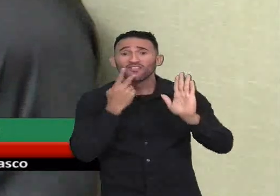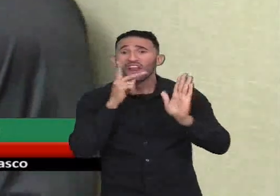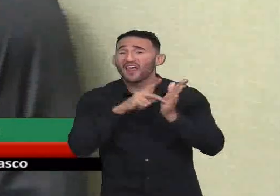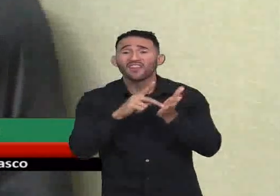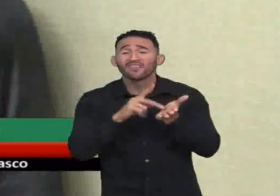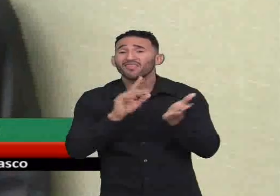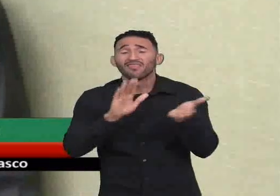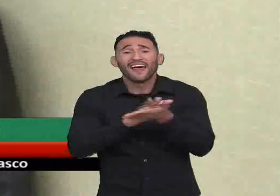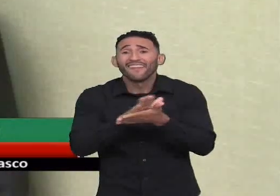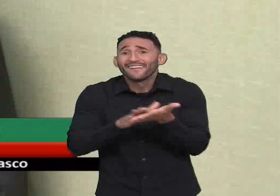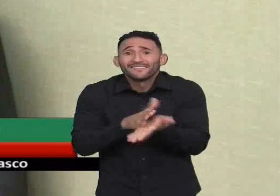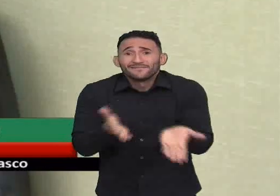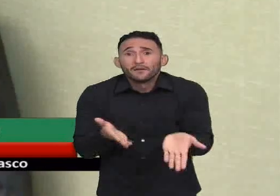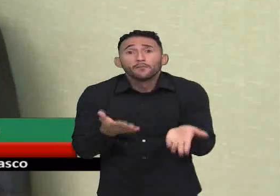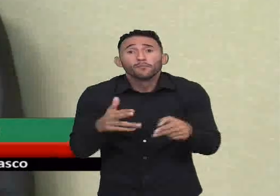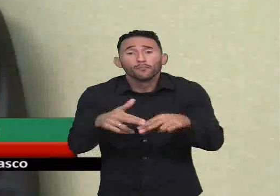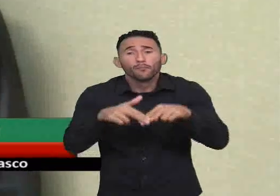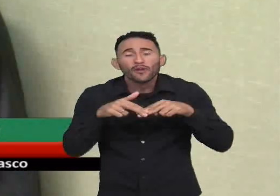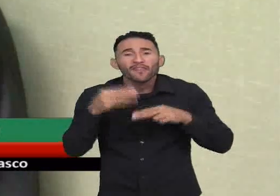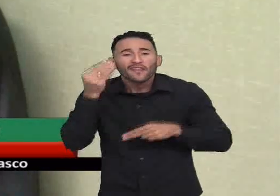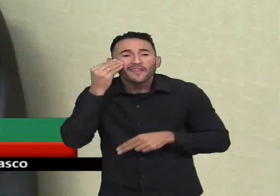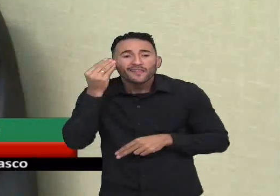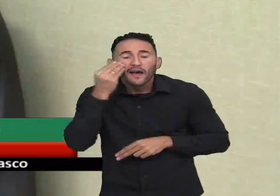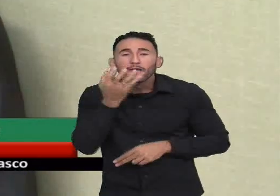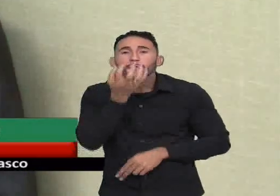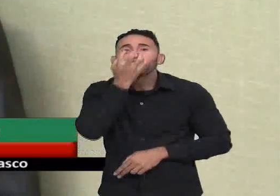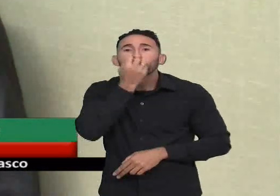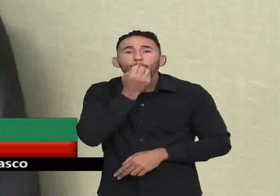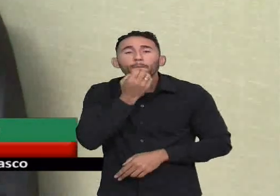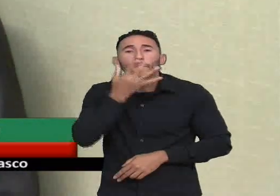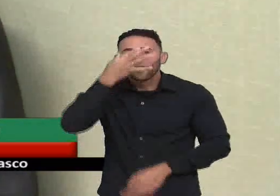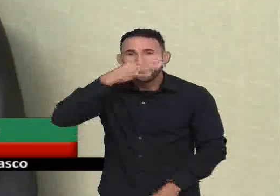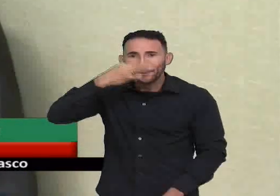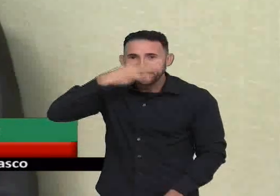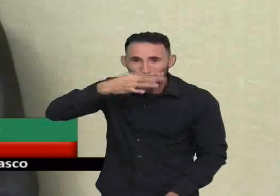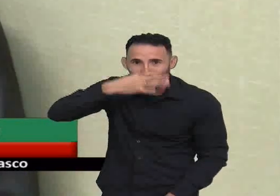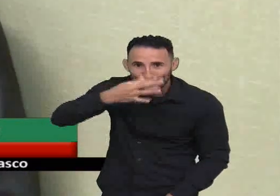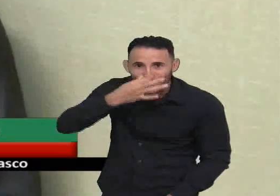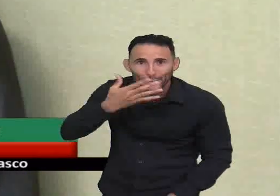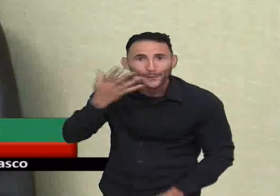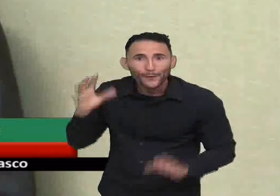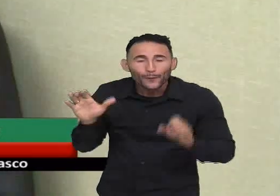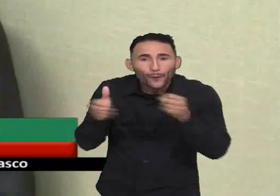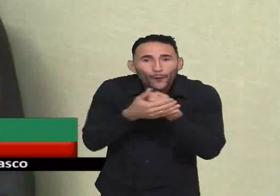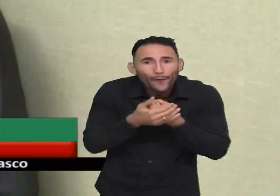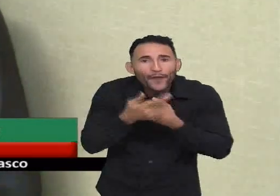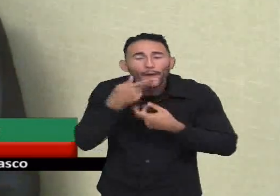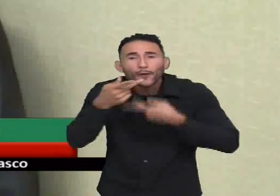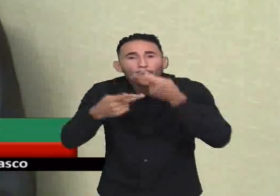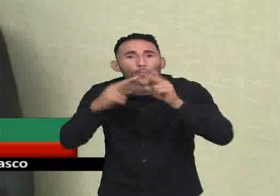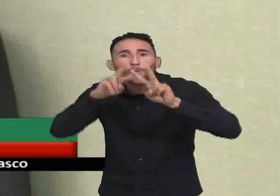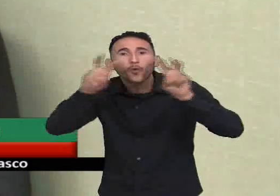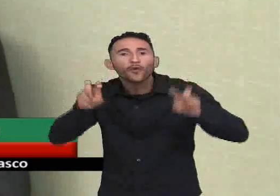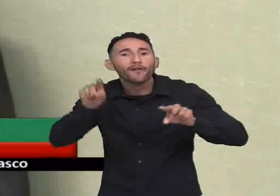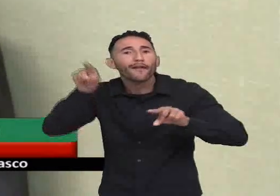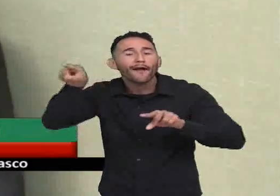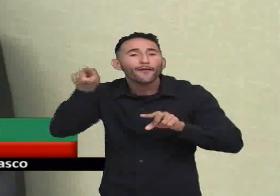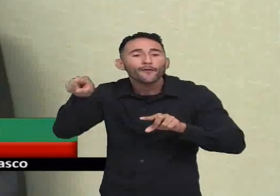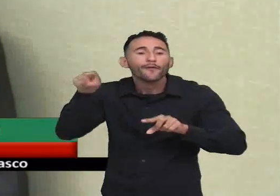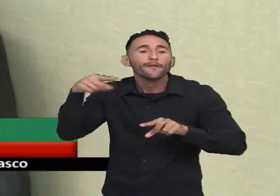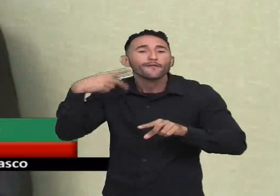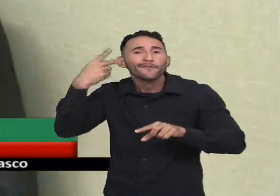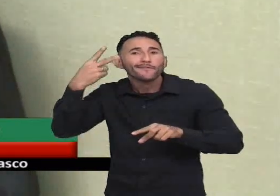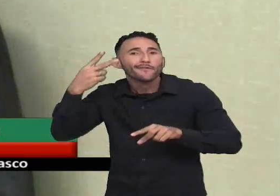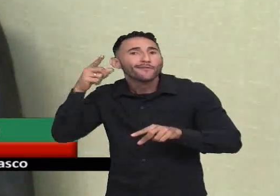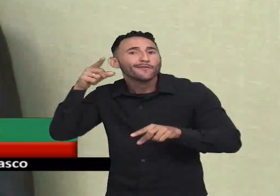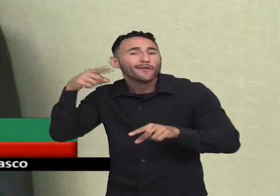Então, tentar silenciar uma denúncia muito grave que veio de um procurador do Estado de São Paulo, que trouxe aqui algo muito